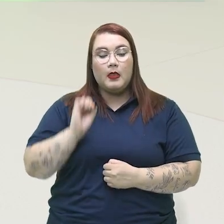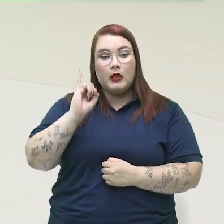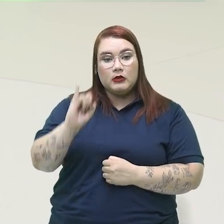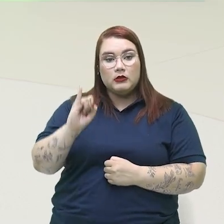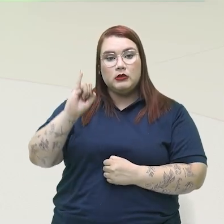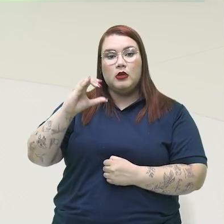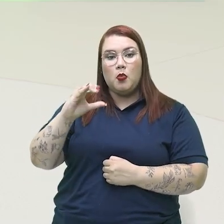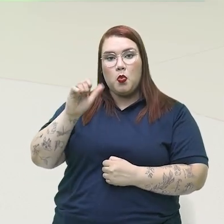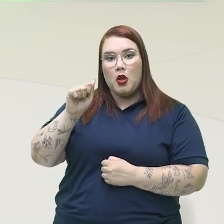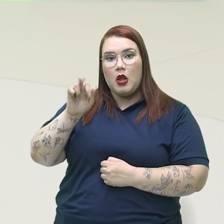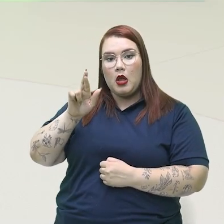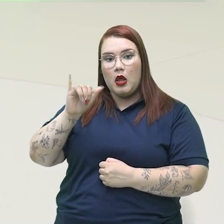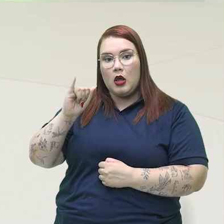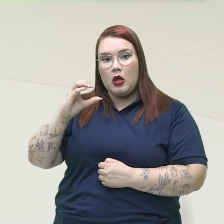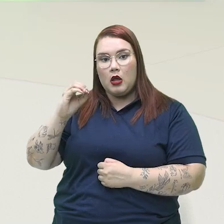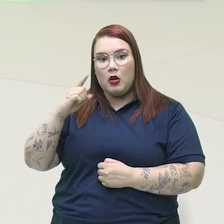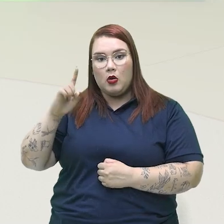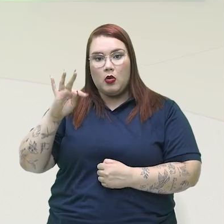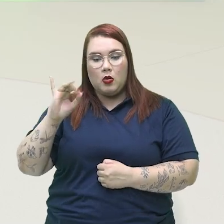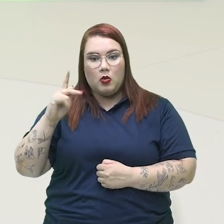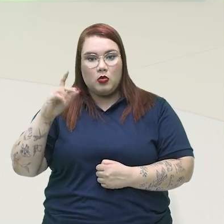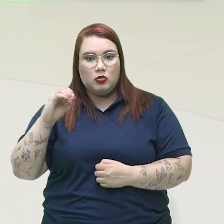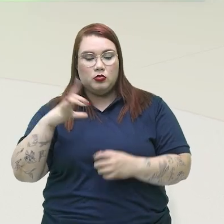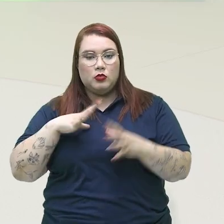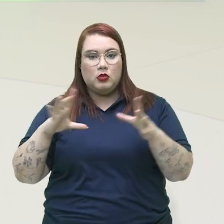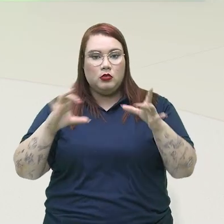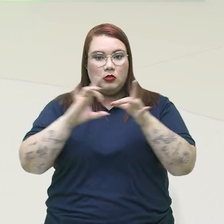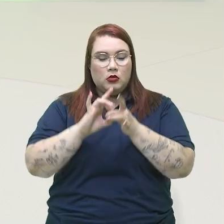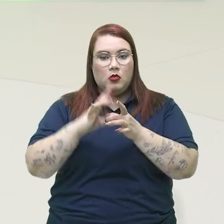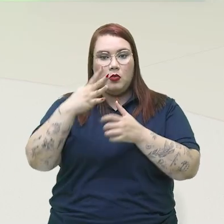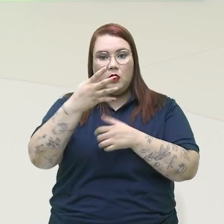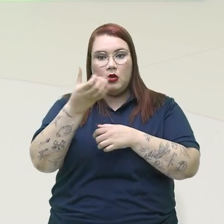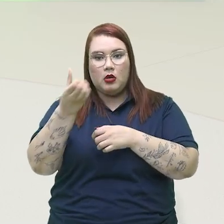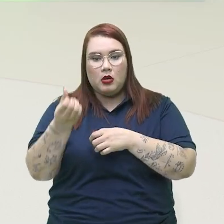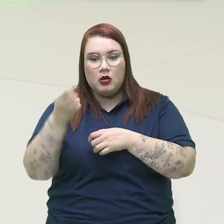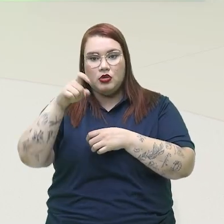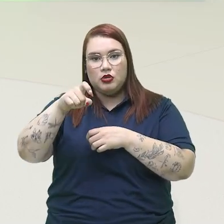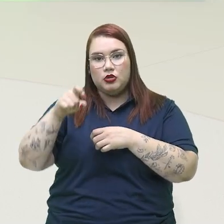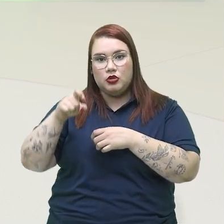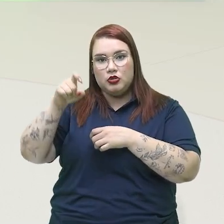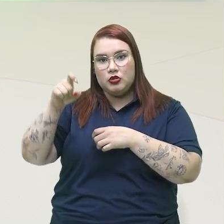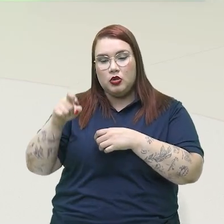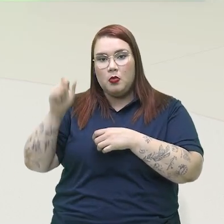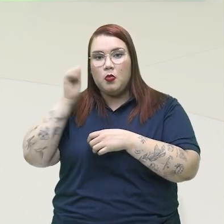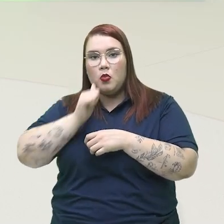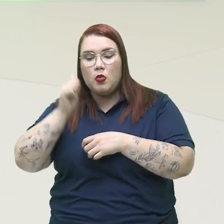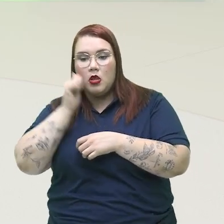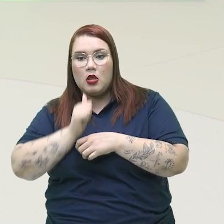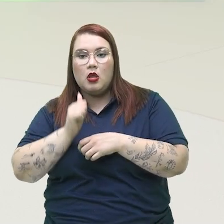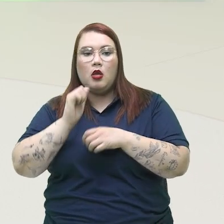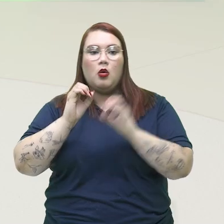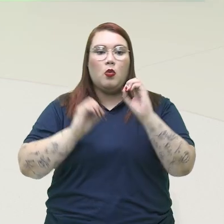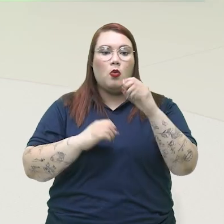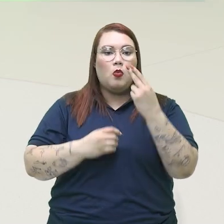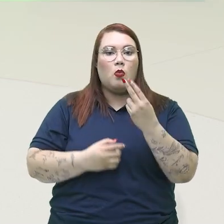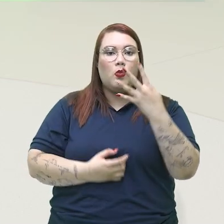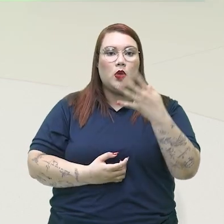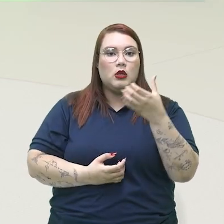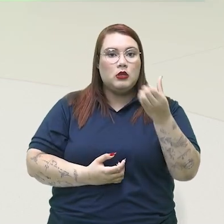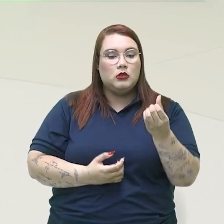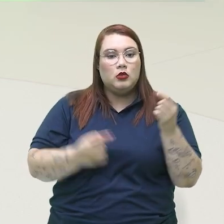o cariótipo estiver dentro do padrão, 46 cromossomos, né, par sexual, XX